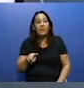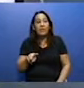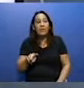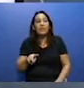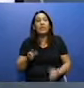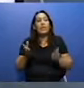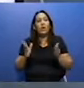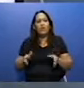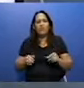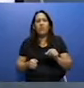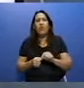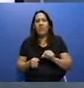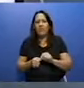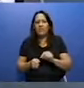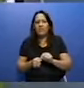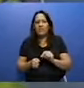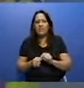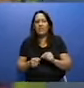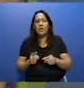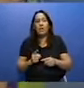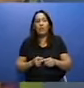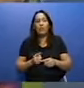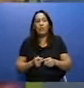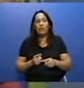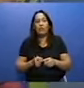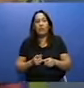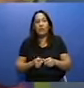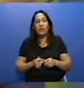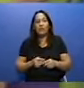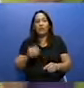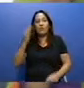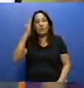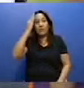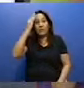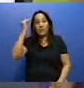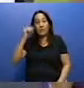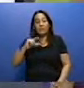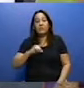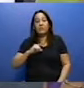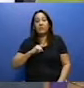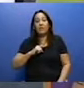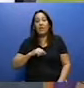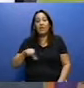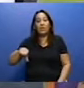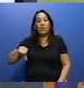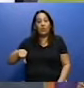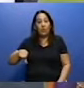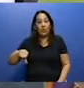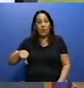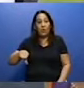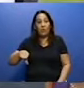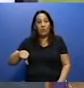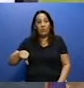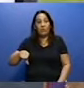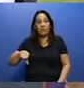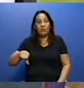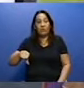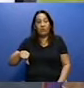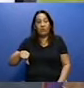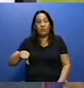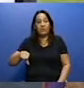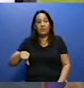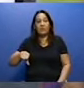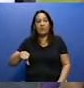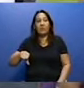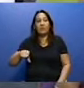pela 16ª. Sabe por quê? Nós não sabemos que aqui tem 9. Sabemos que aqui tem 9. Vai até a